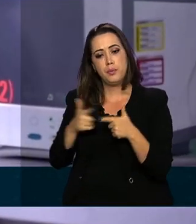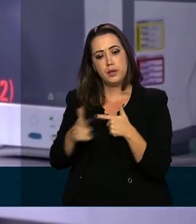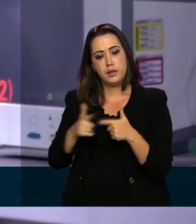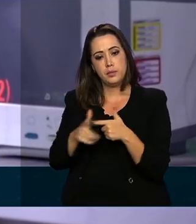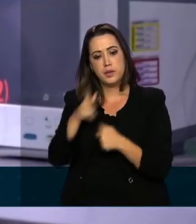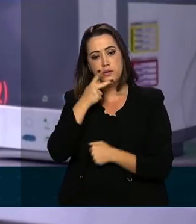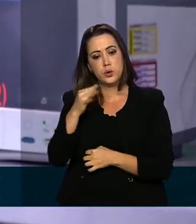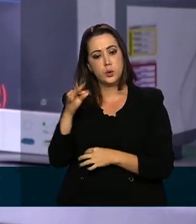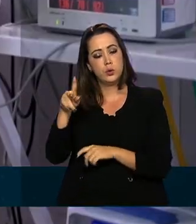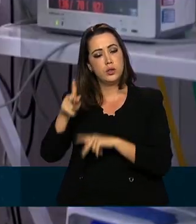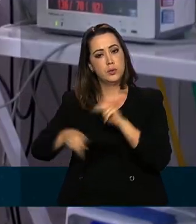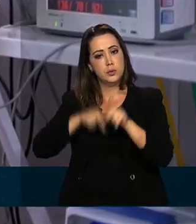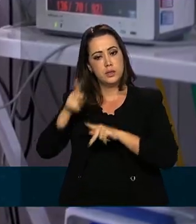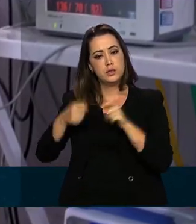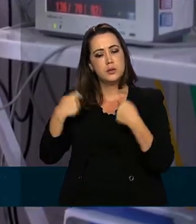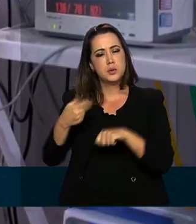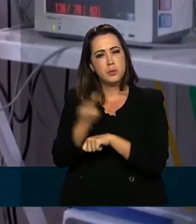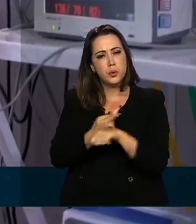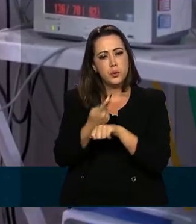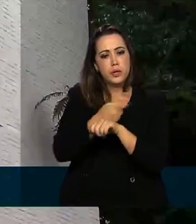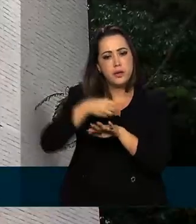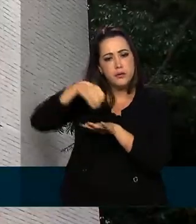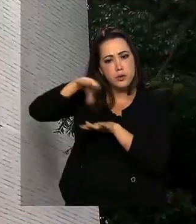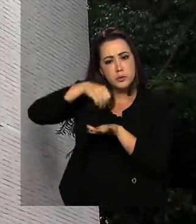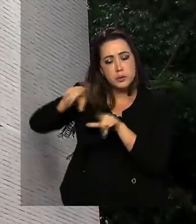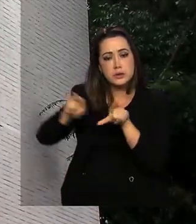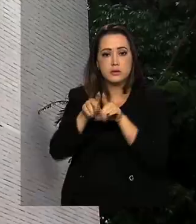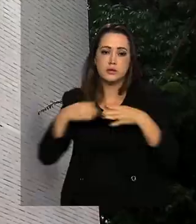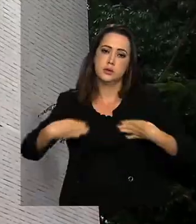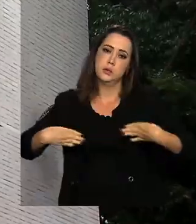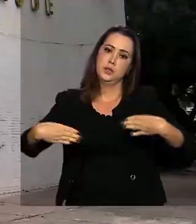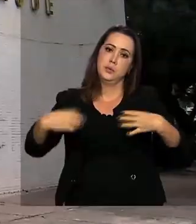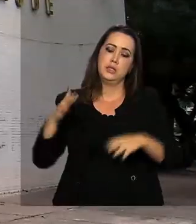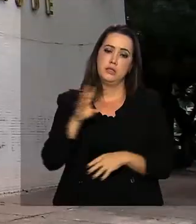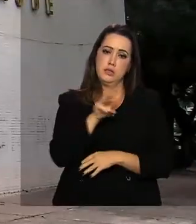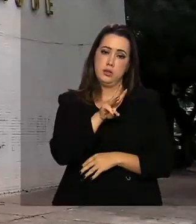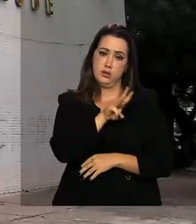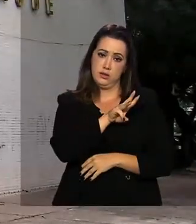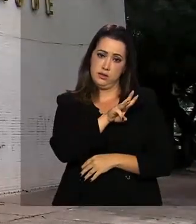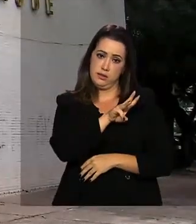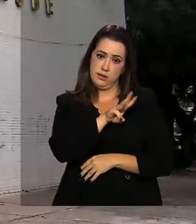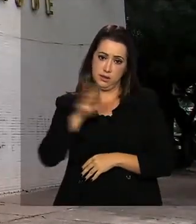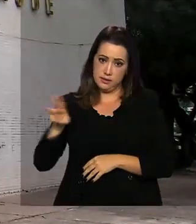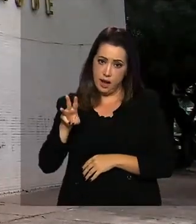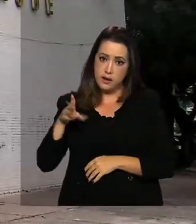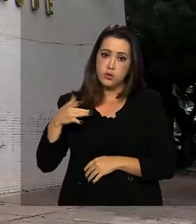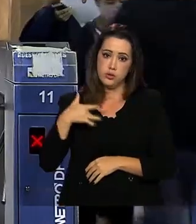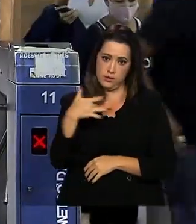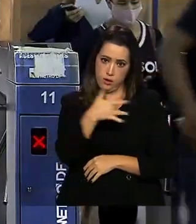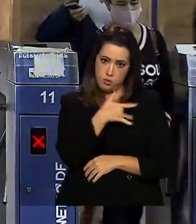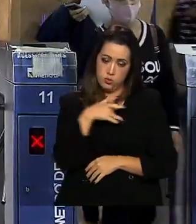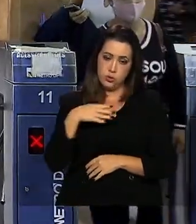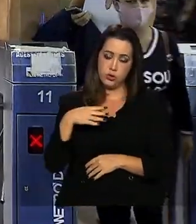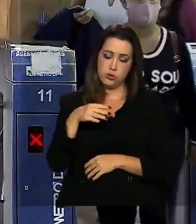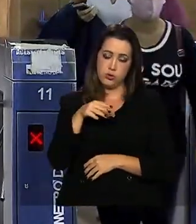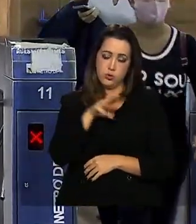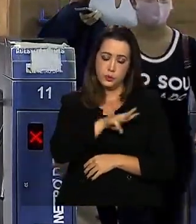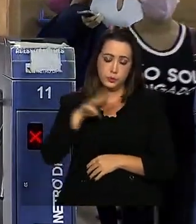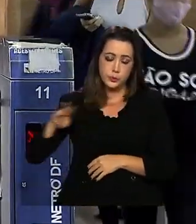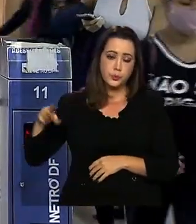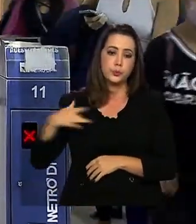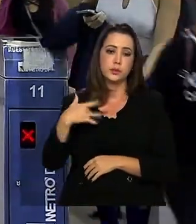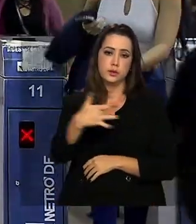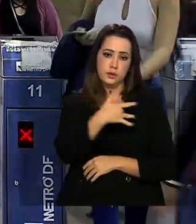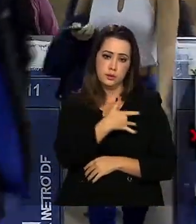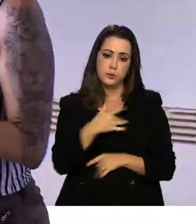a toda a população que busque informações também no site do Ministério da Saúde, onde estão disponíveis todas as orientações